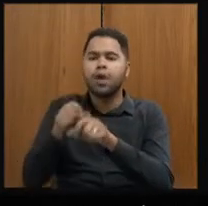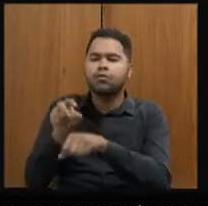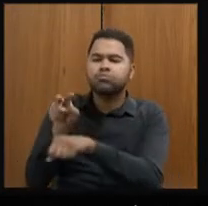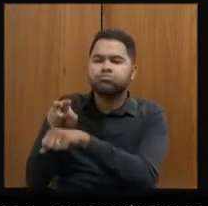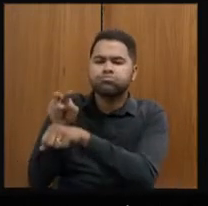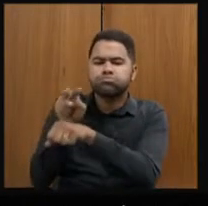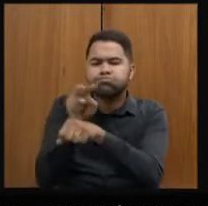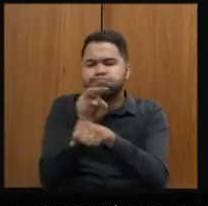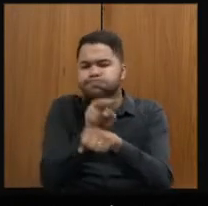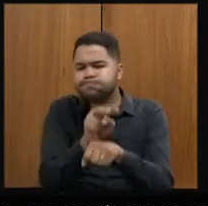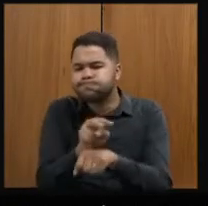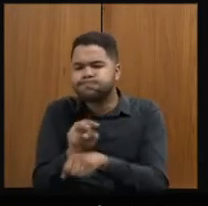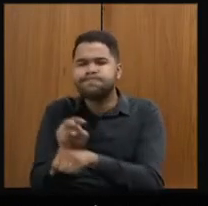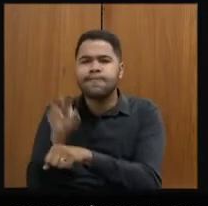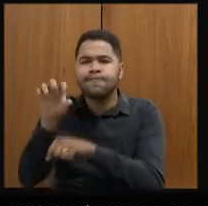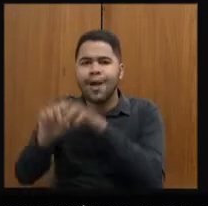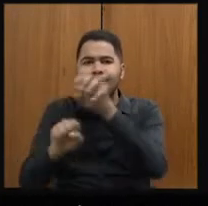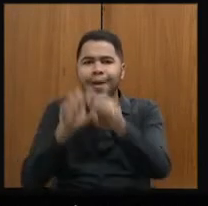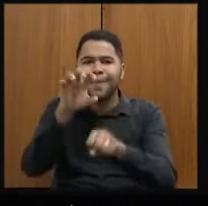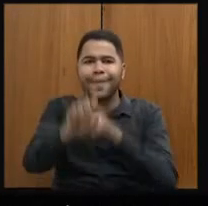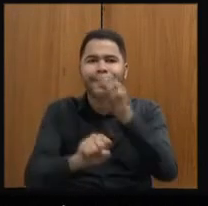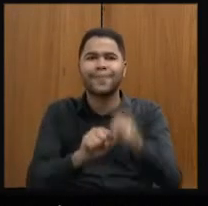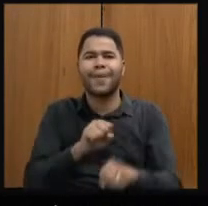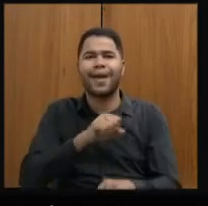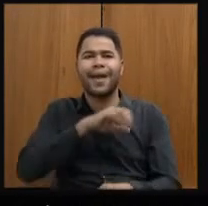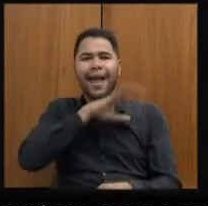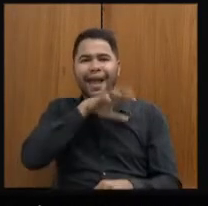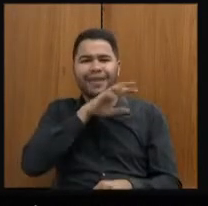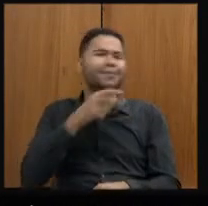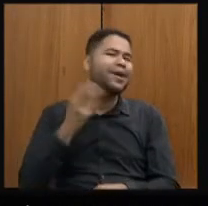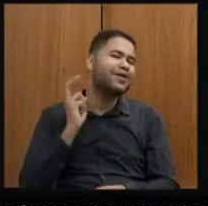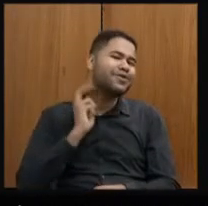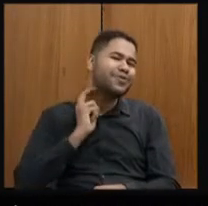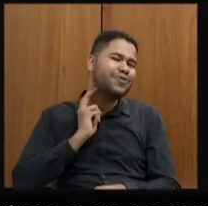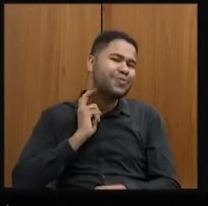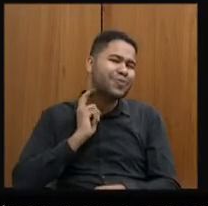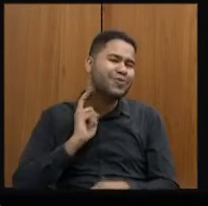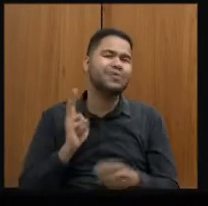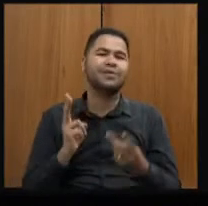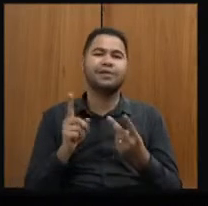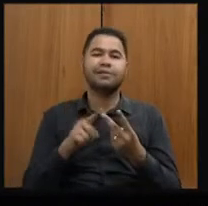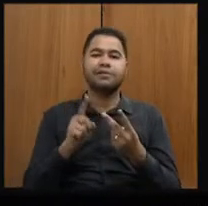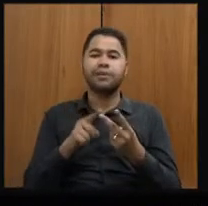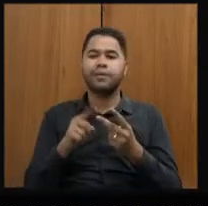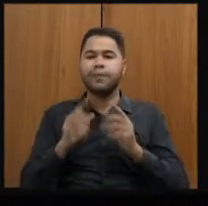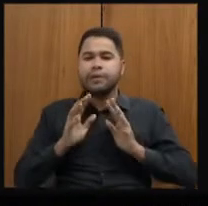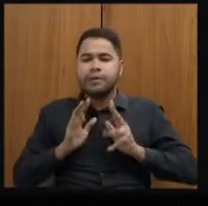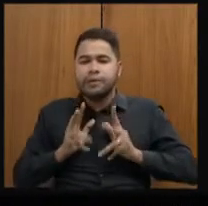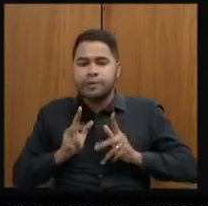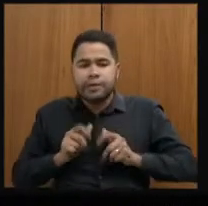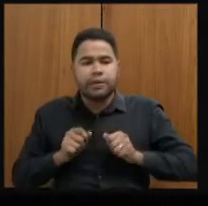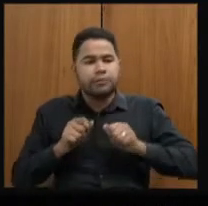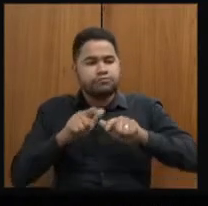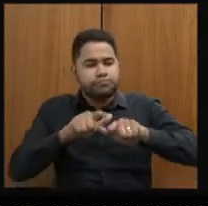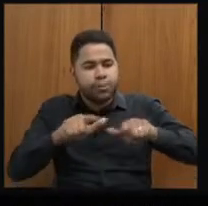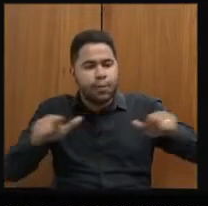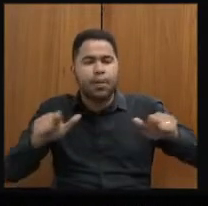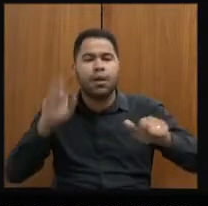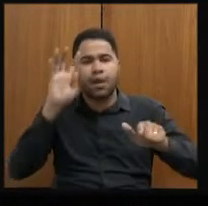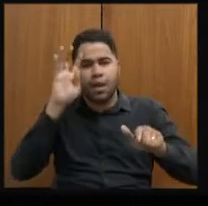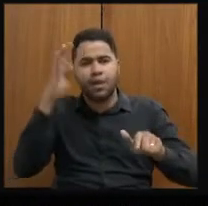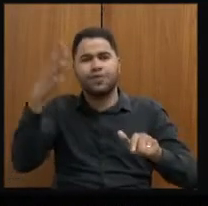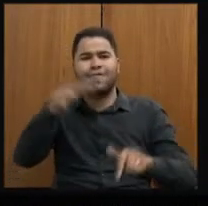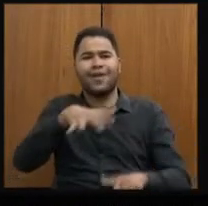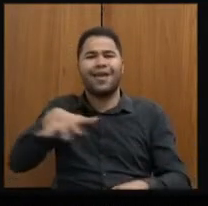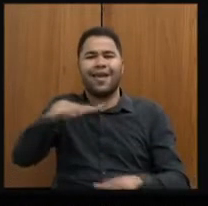fazendo a captura desses animais fazendo atendimento um trabalho de educação sanitária e que resolveu esse problema lá nessa ao